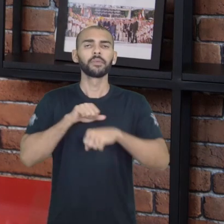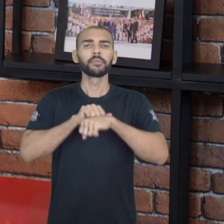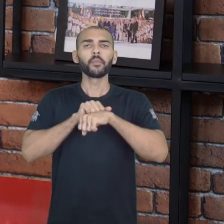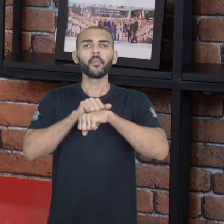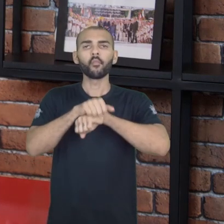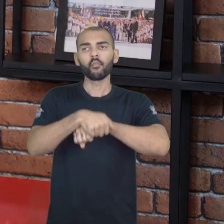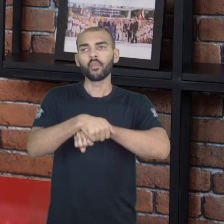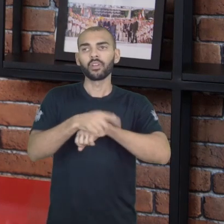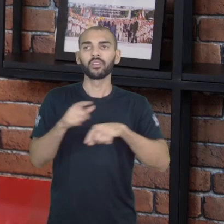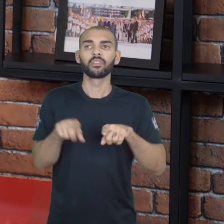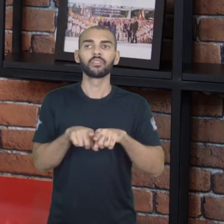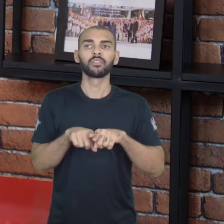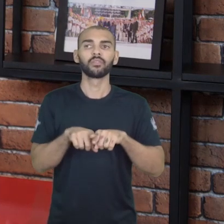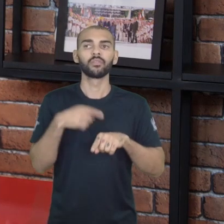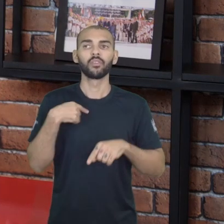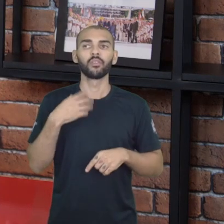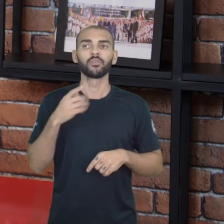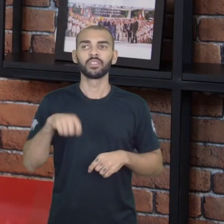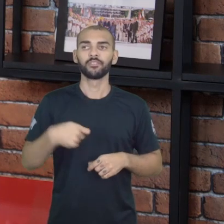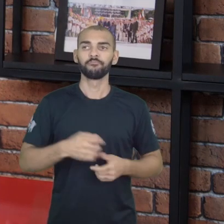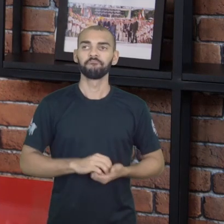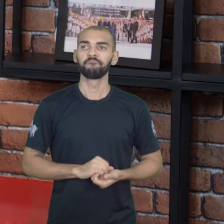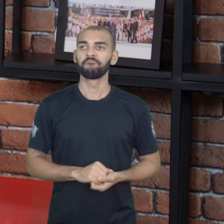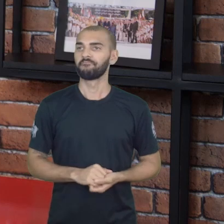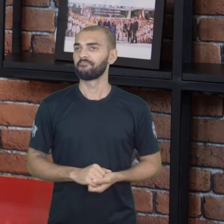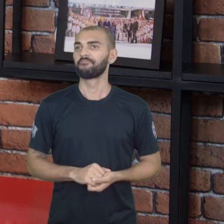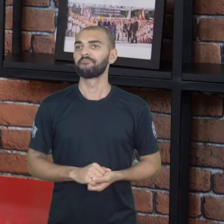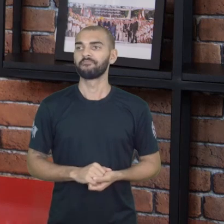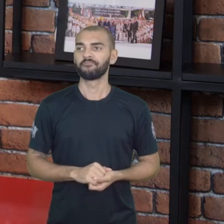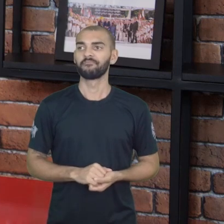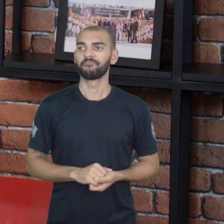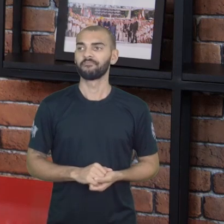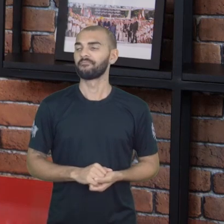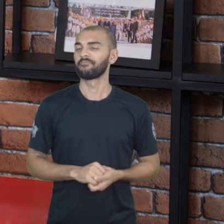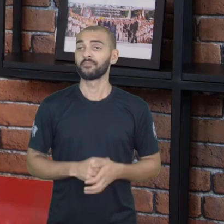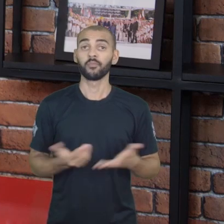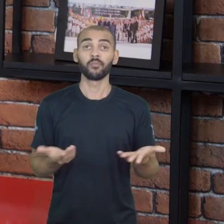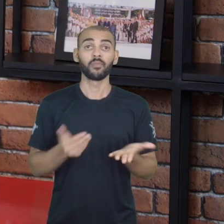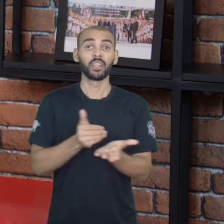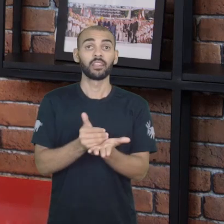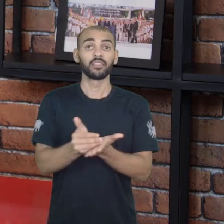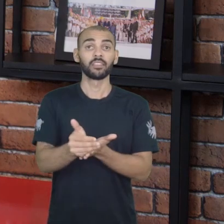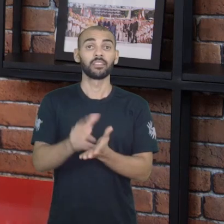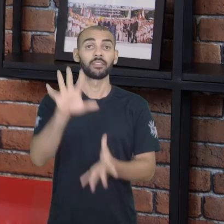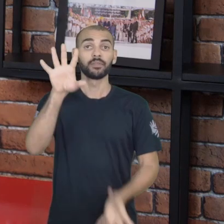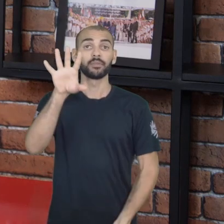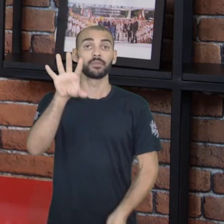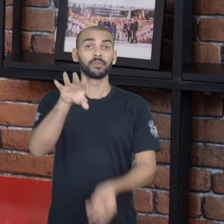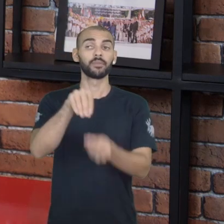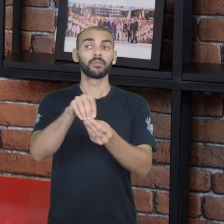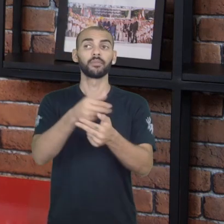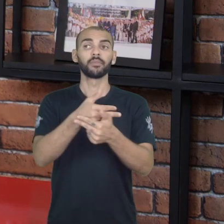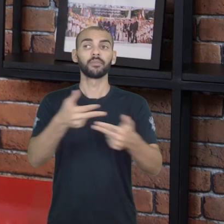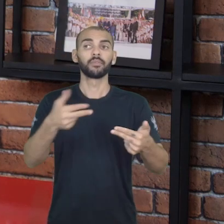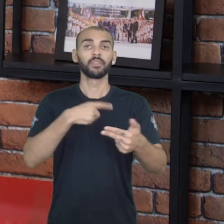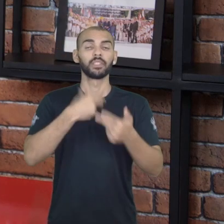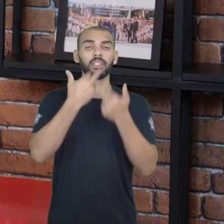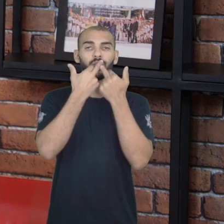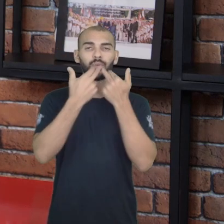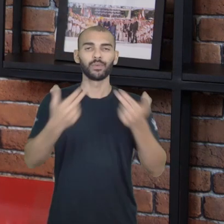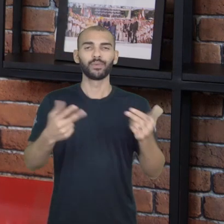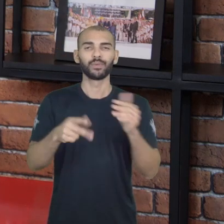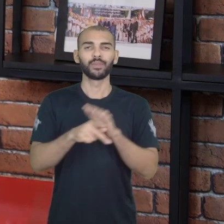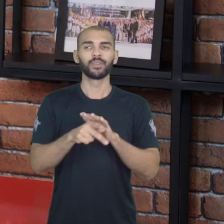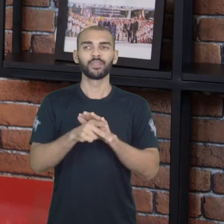é claro. Os meus cabelos são bem curtinhos e esse é o meu sinal em Libras. Dito isso, você fica agora